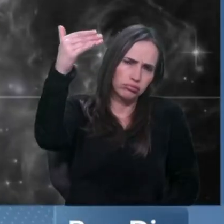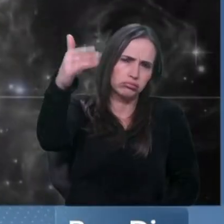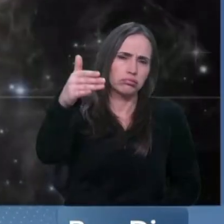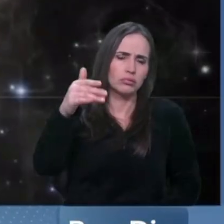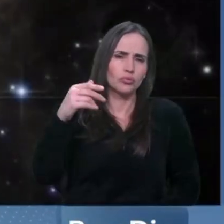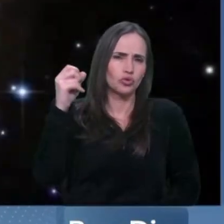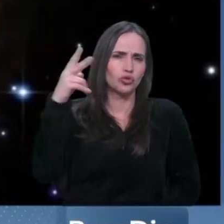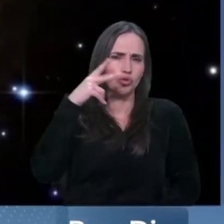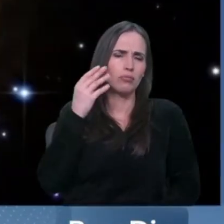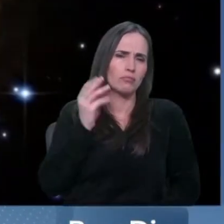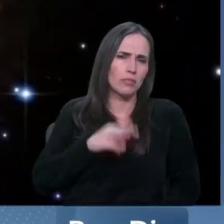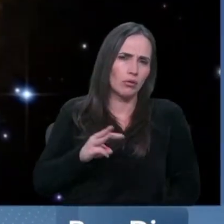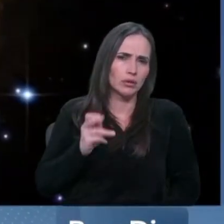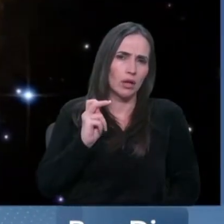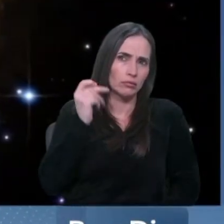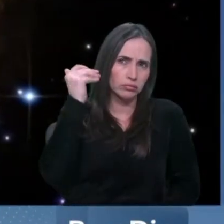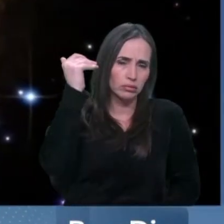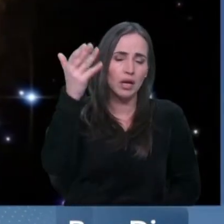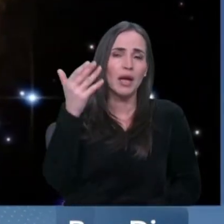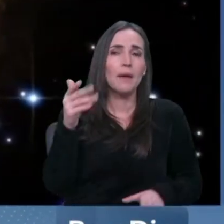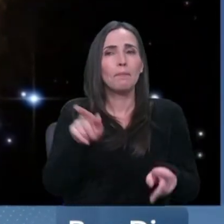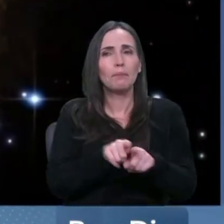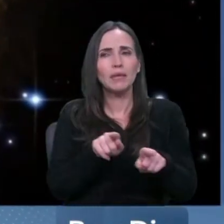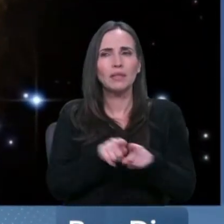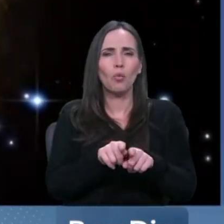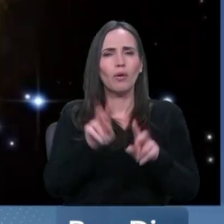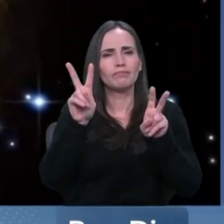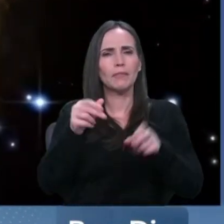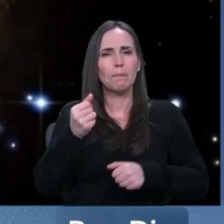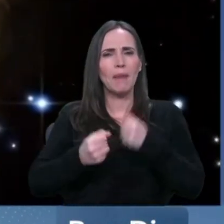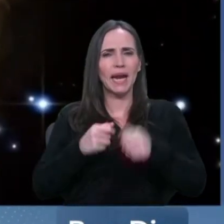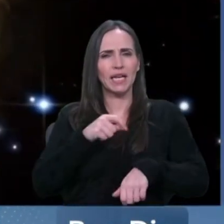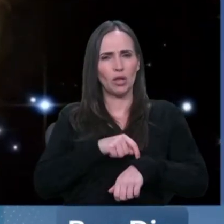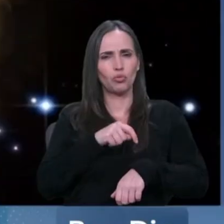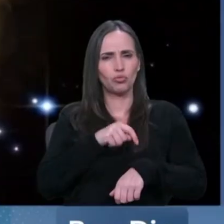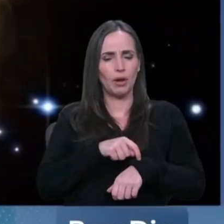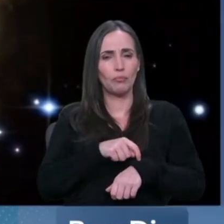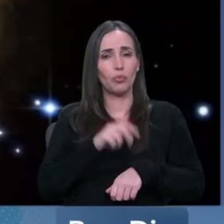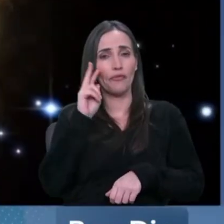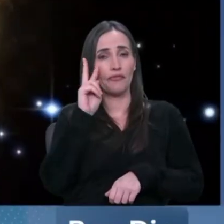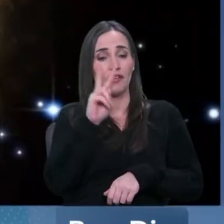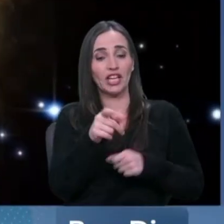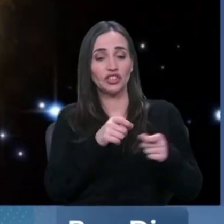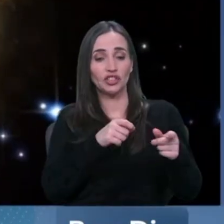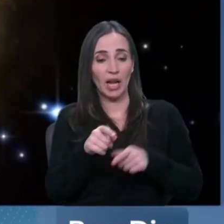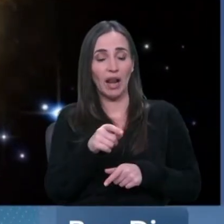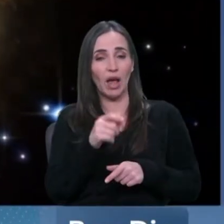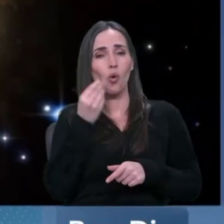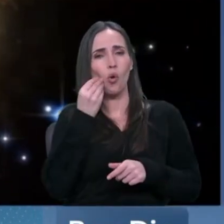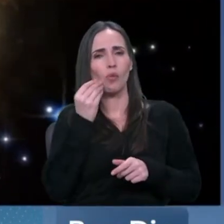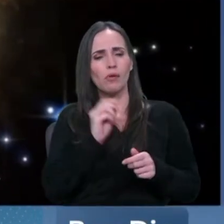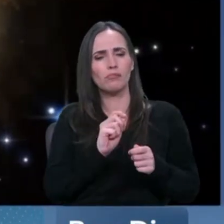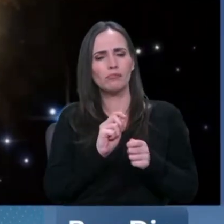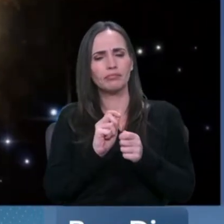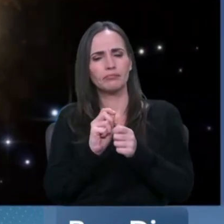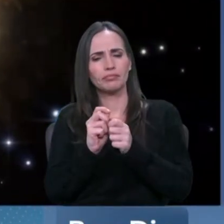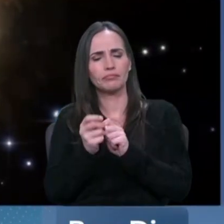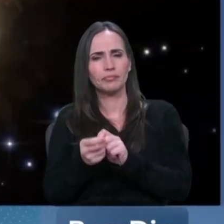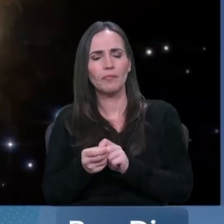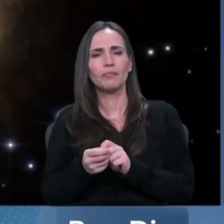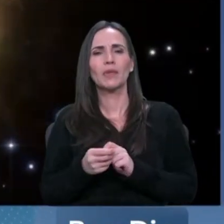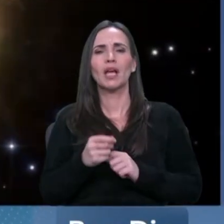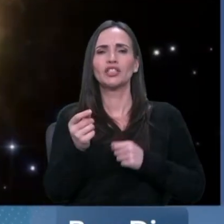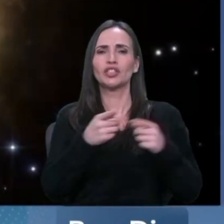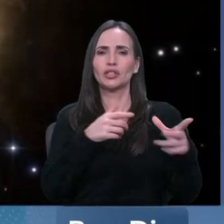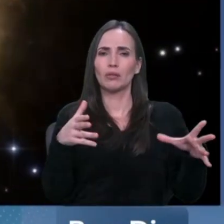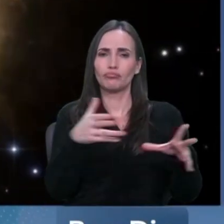é uma espécie de uma máquina do tempo, quando olhamos para este tipo de estrelas e dos seus comportamentos. Ora, e depois da morte de uma estrela, passamos